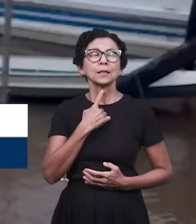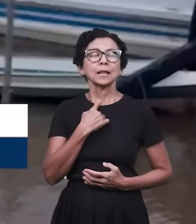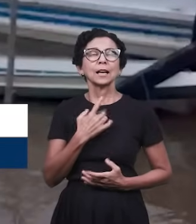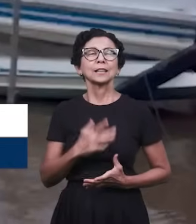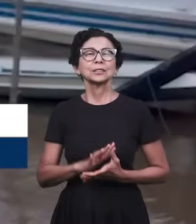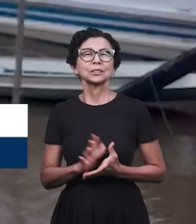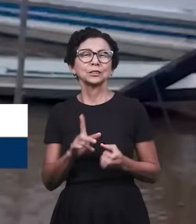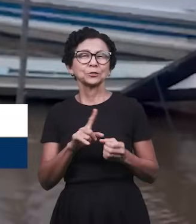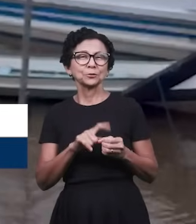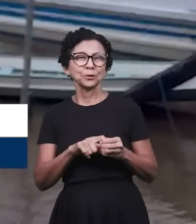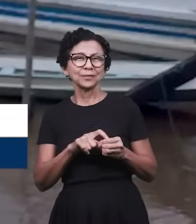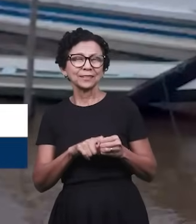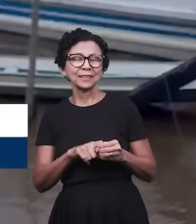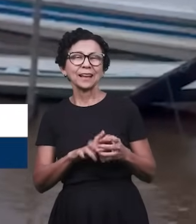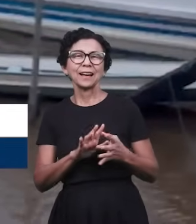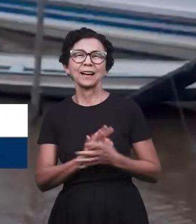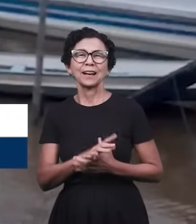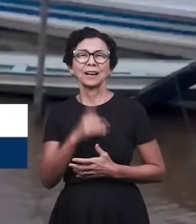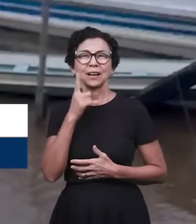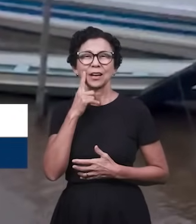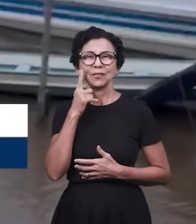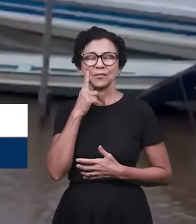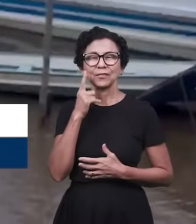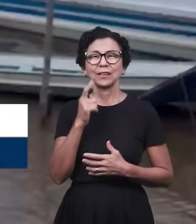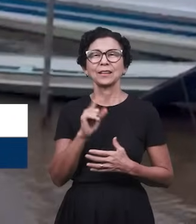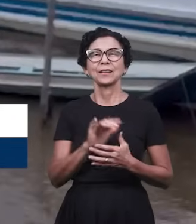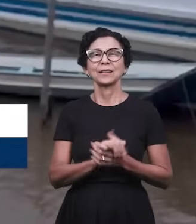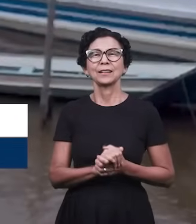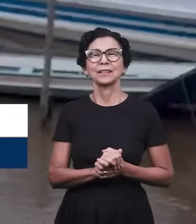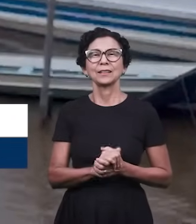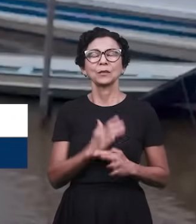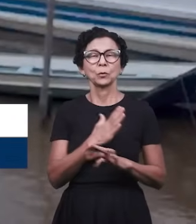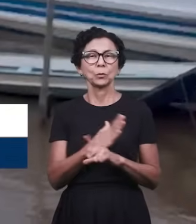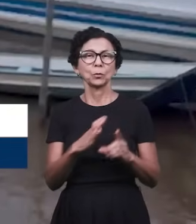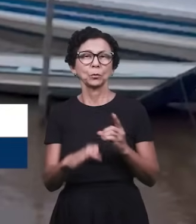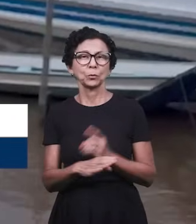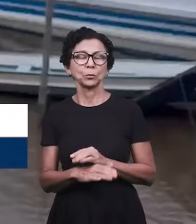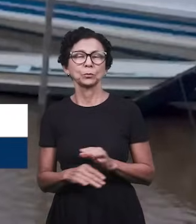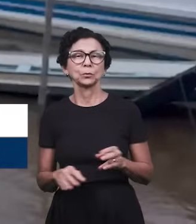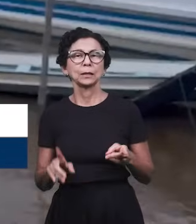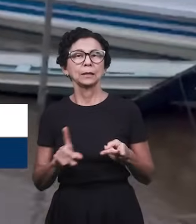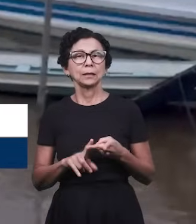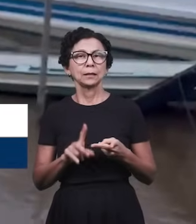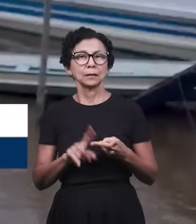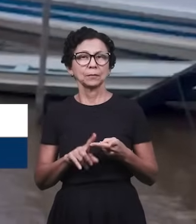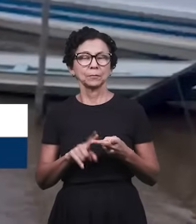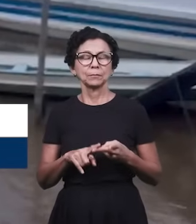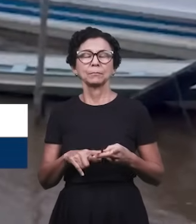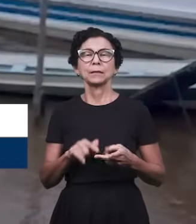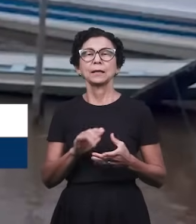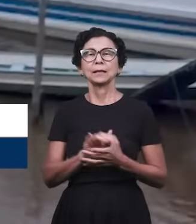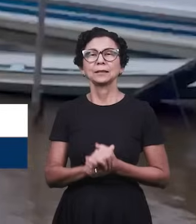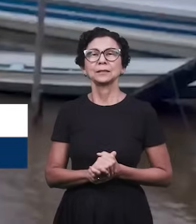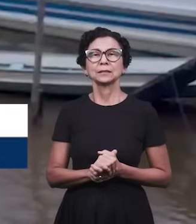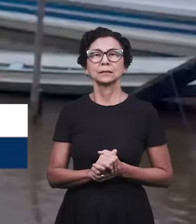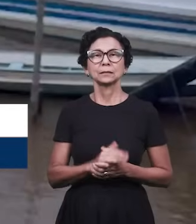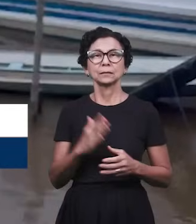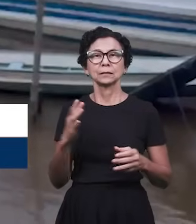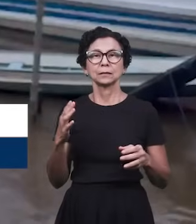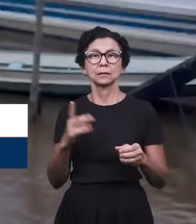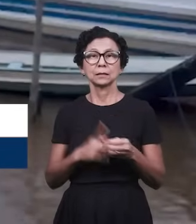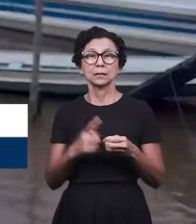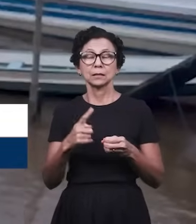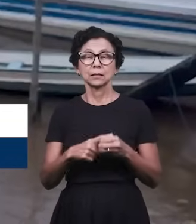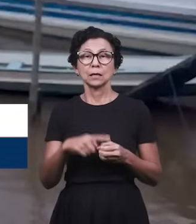alegrou pelo fruto do trabalho feito na missão. E na cidade de Bagre, nós recebemos 4 surdos no culto, frutos